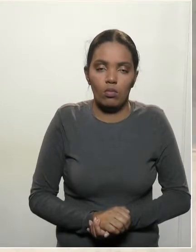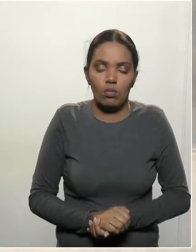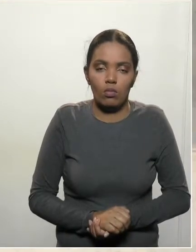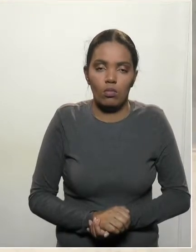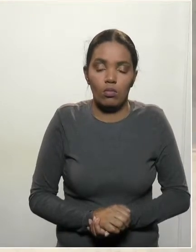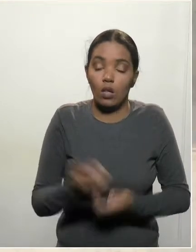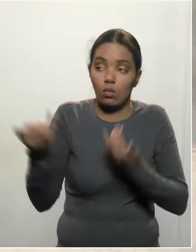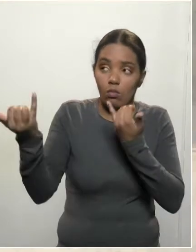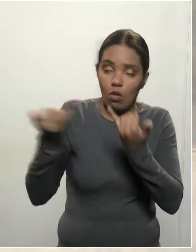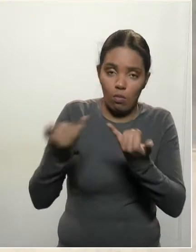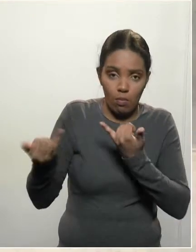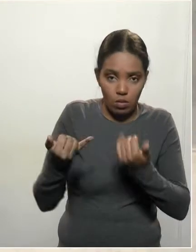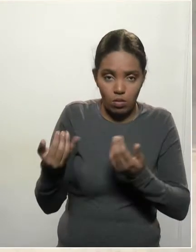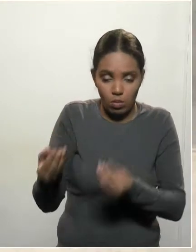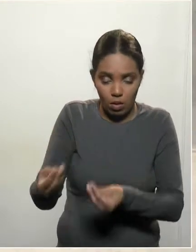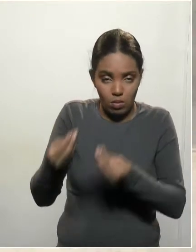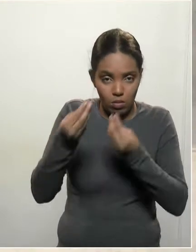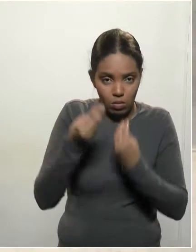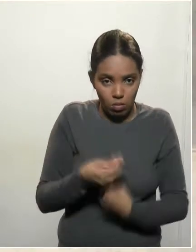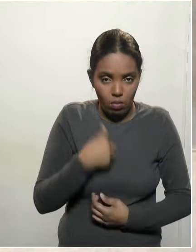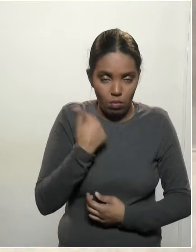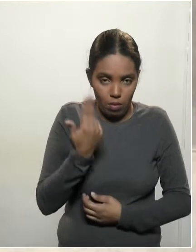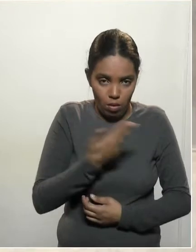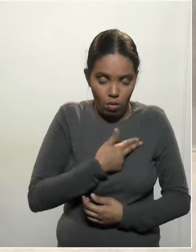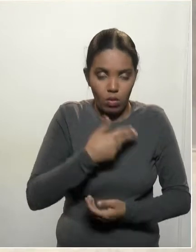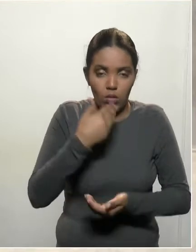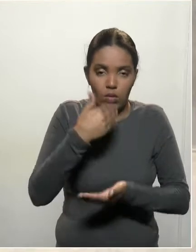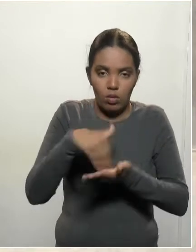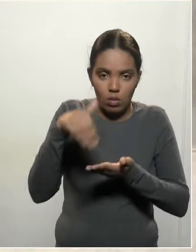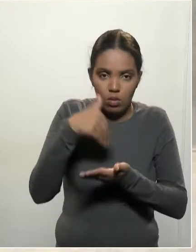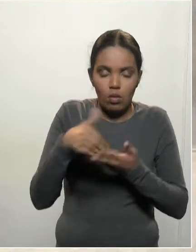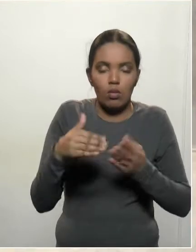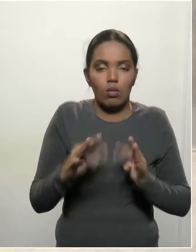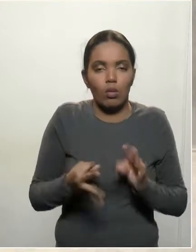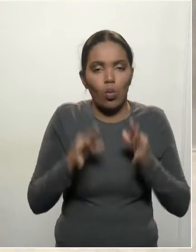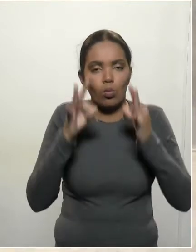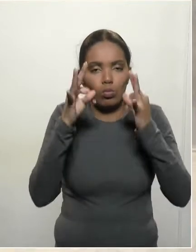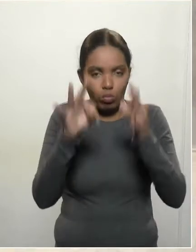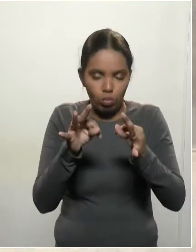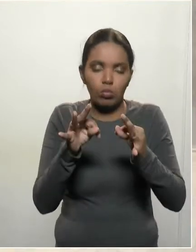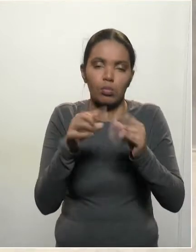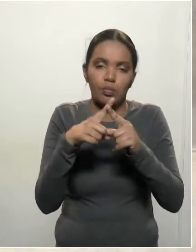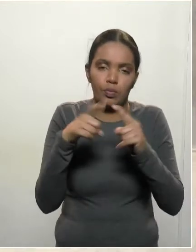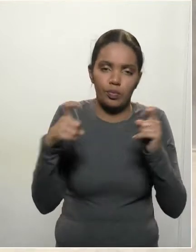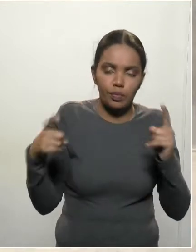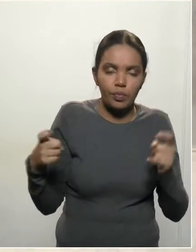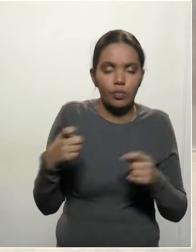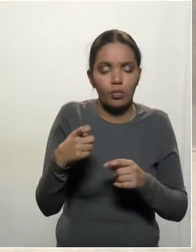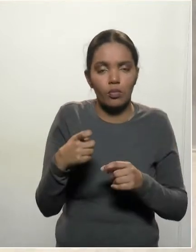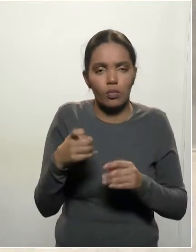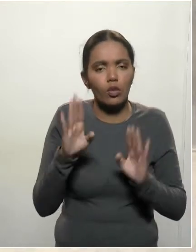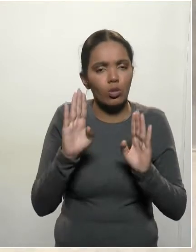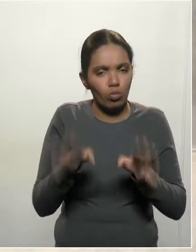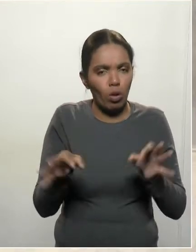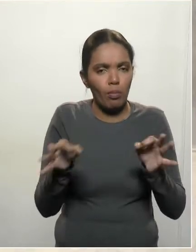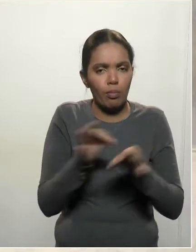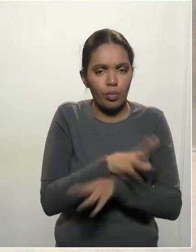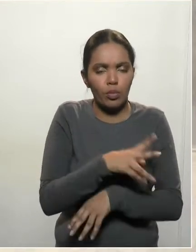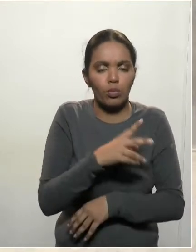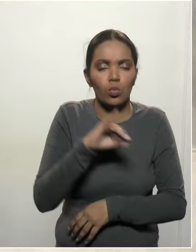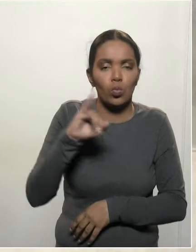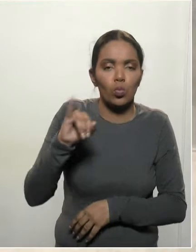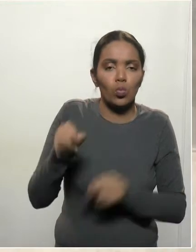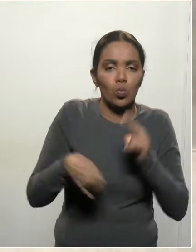as informações foram prestadas pela Superintendência Geral de Ciências, Tecnologia e Ensino Superior e estão atualizadas em junho de